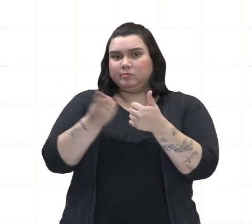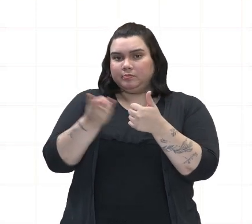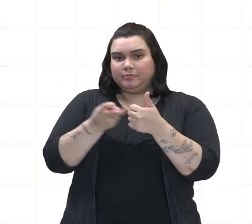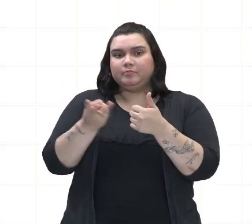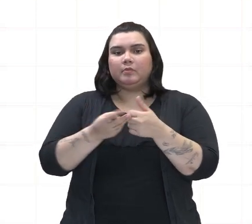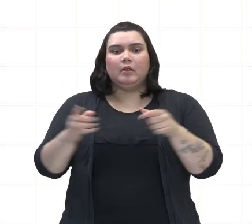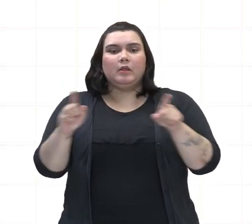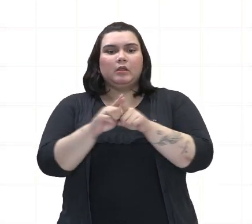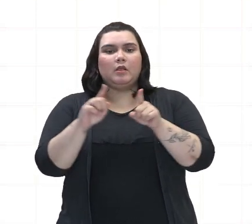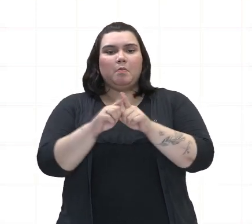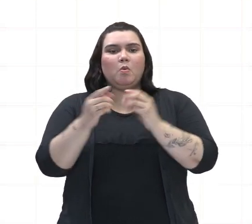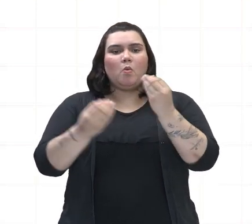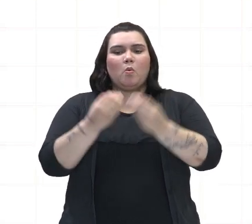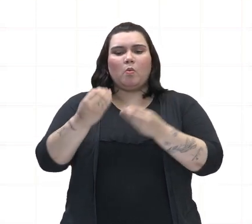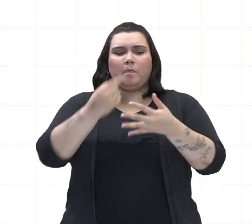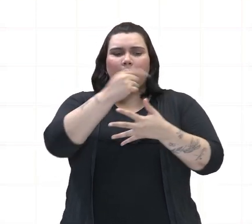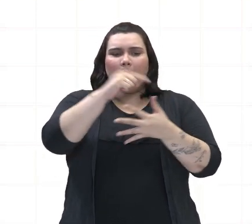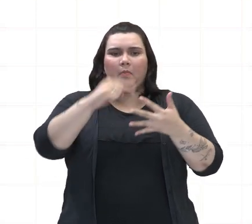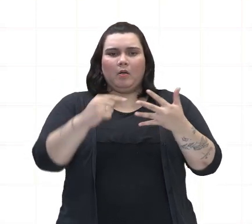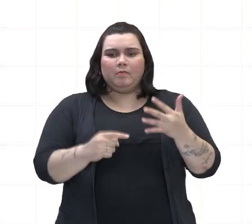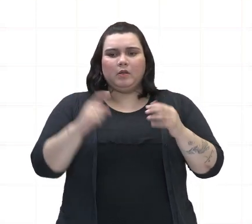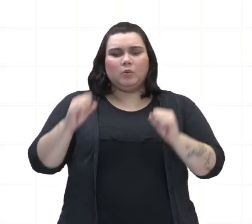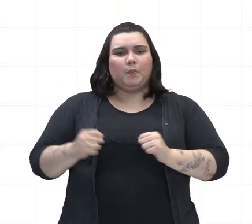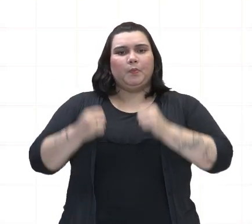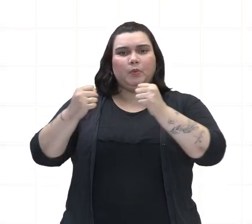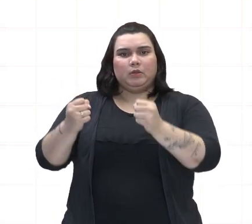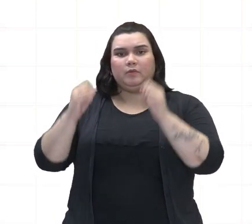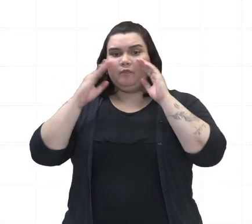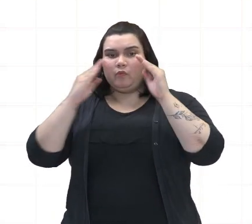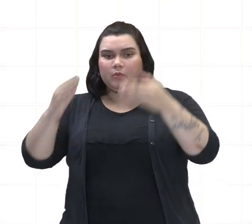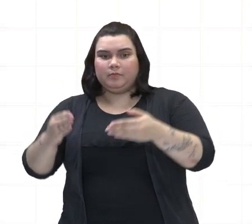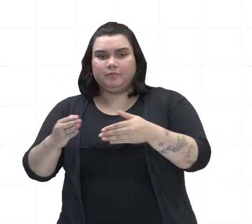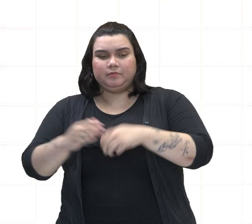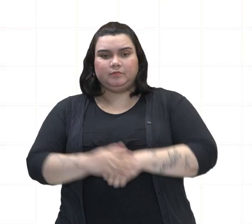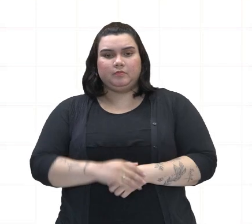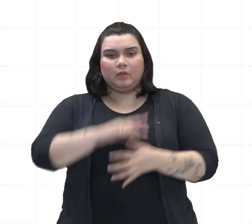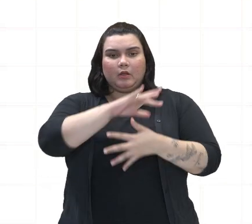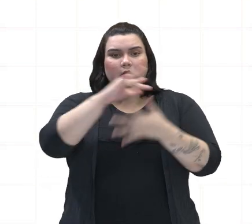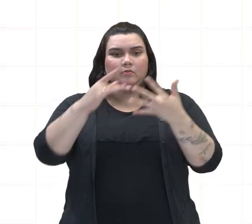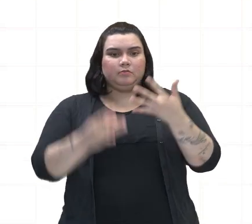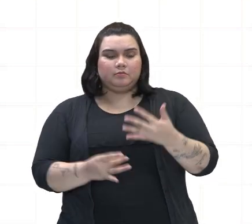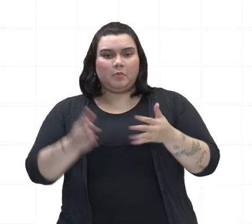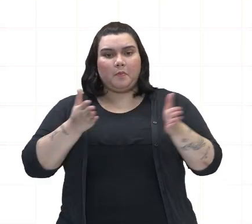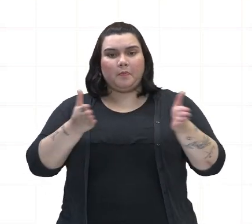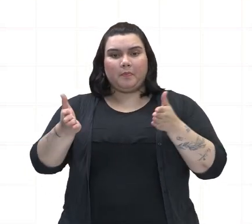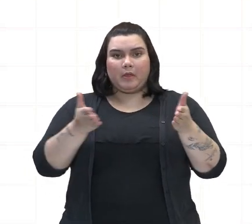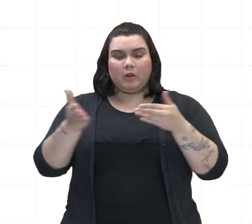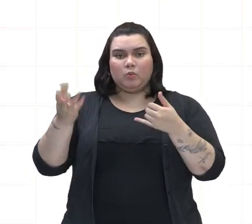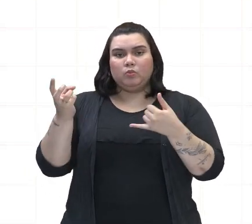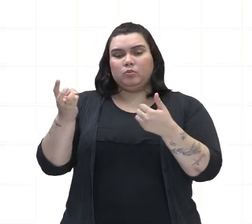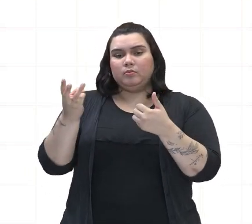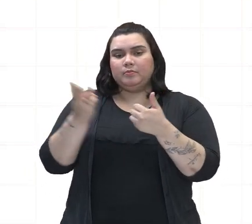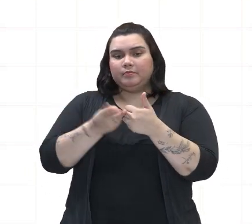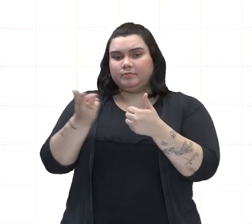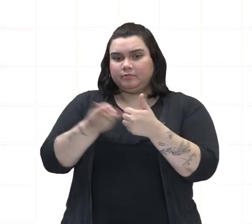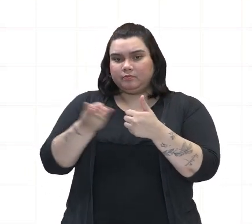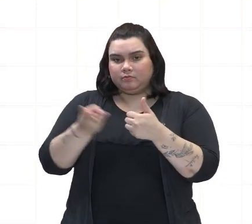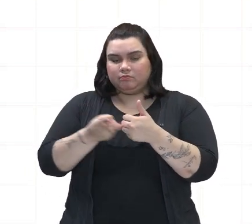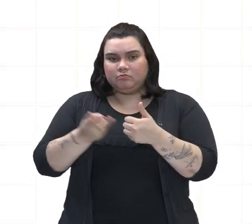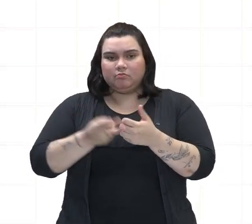as contestações ao poder central. Detalhamento. O período regencial.